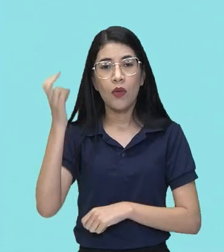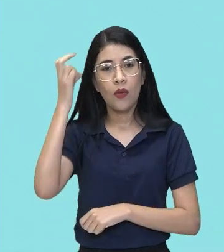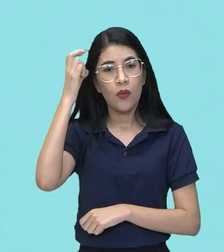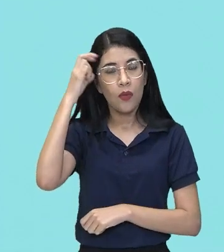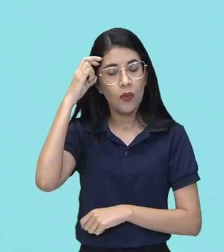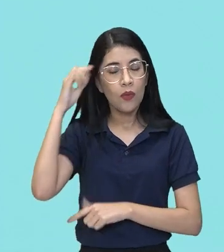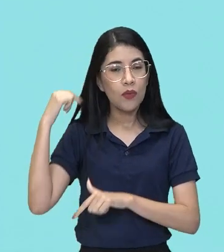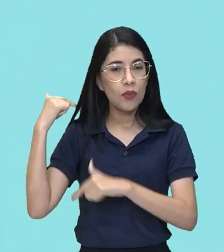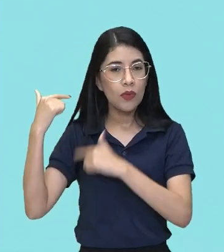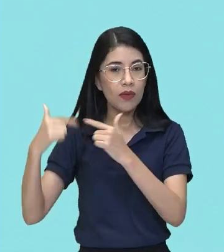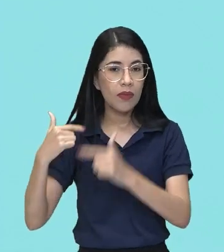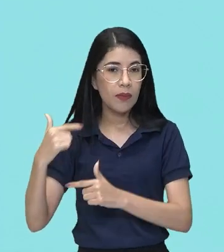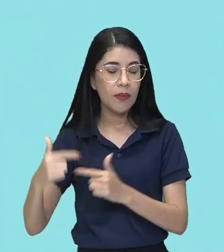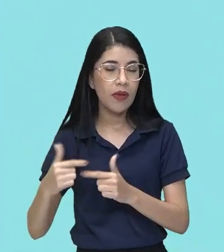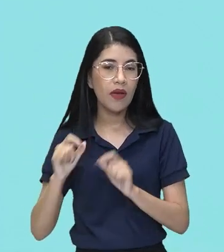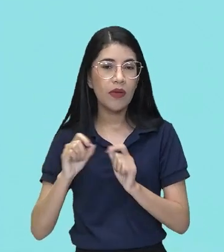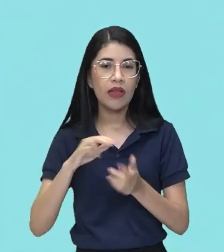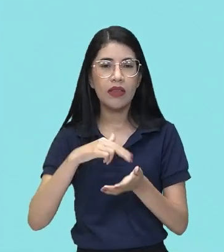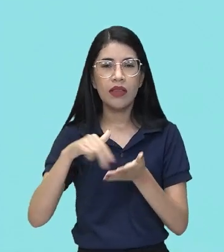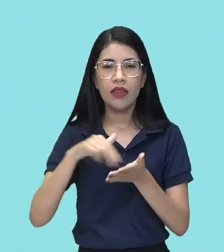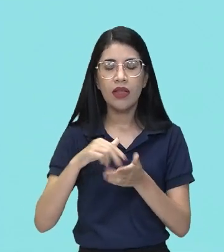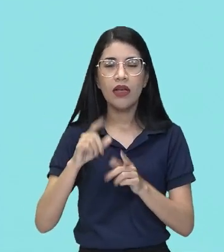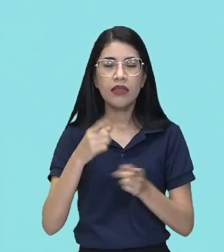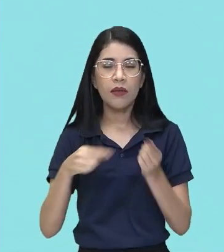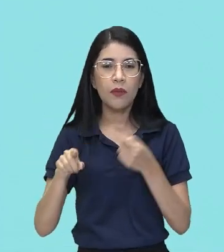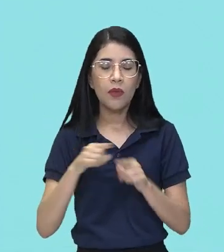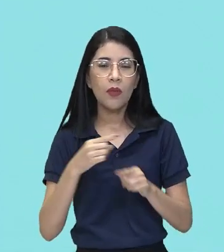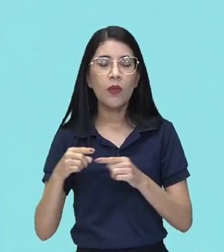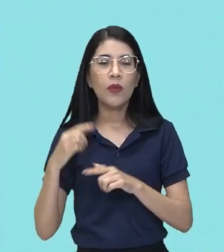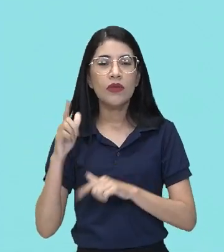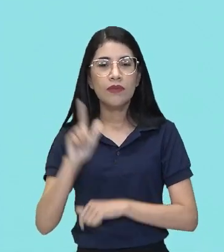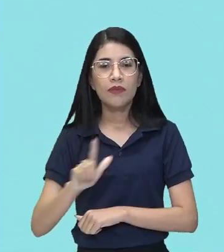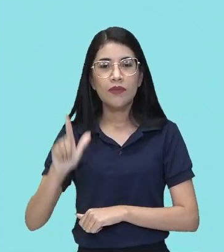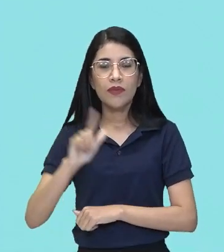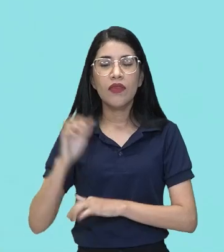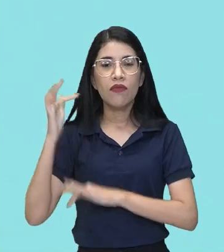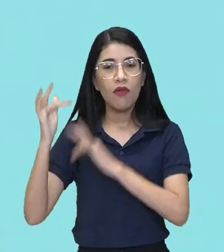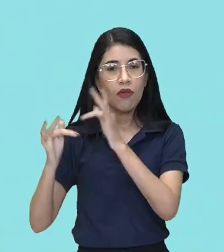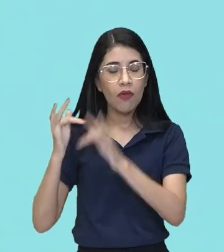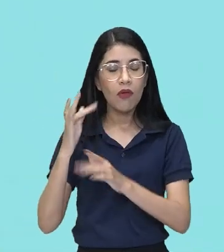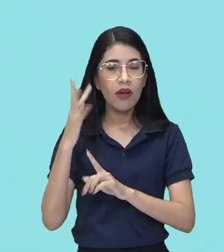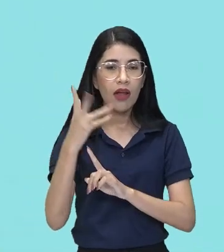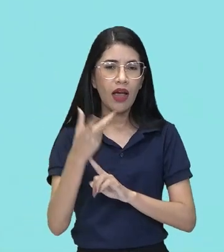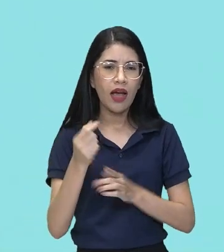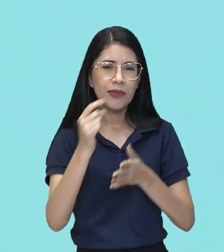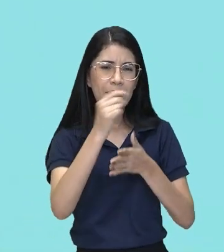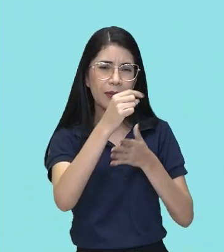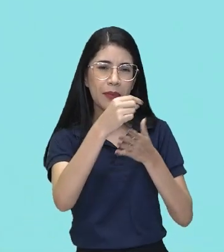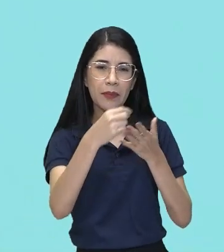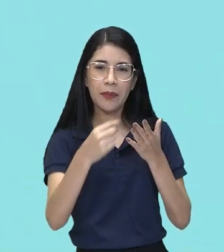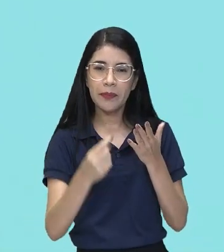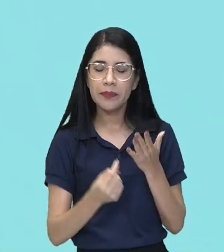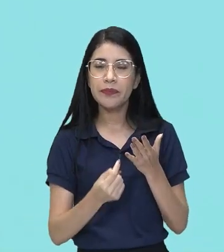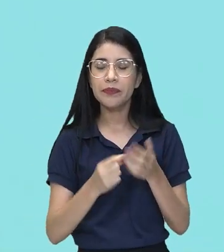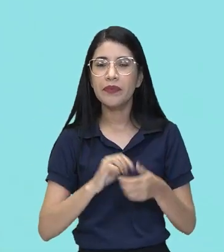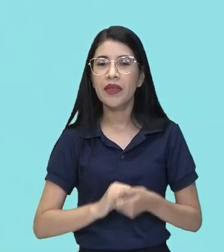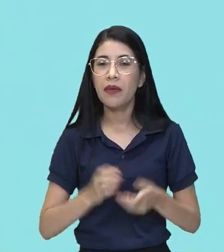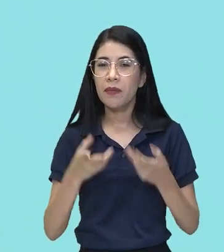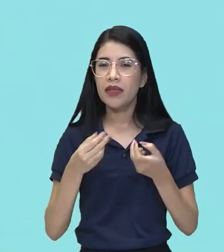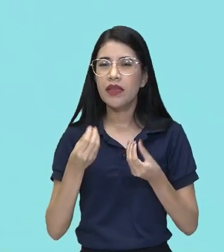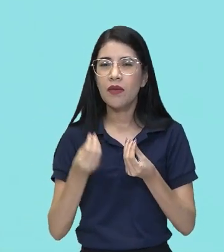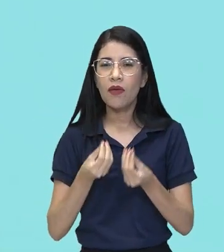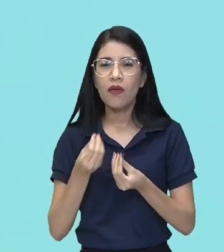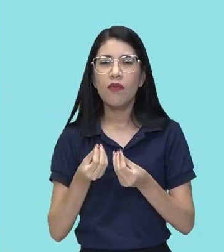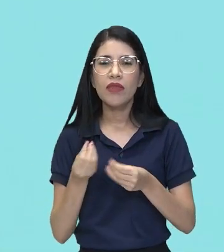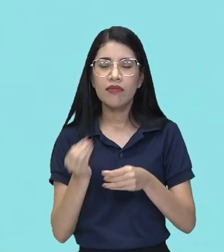gente está falando de tudo isso, de dança, música, literatura, folclore, arte. Olha quanta coisa, né, tá ali